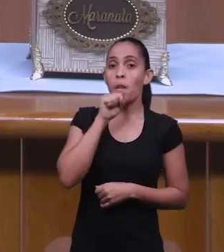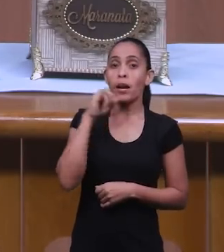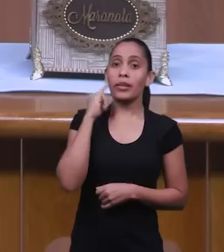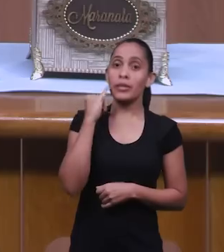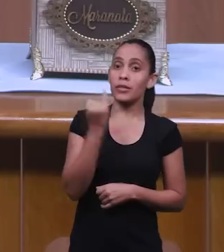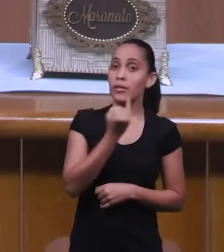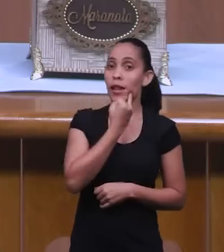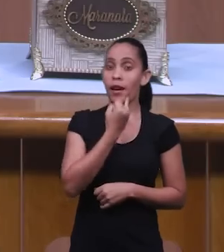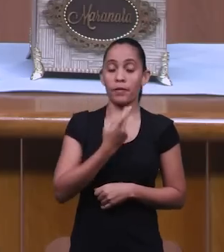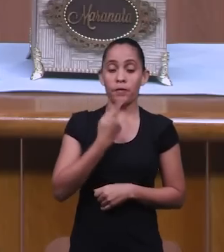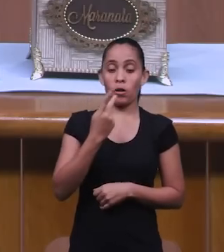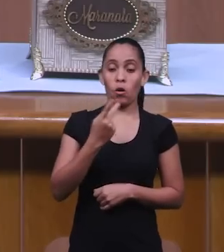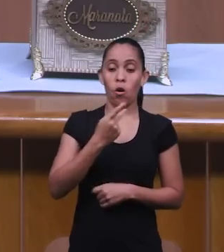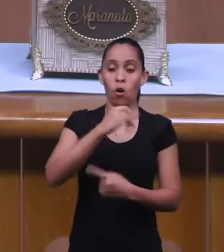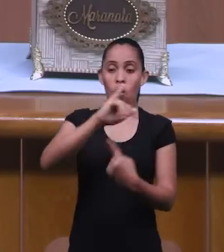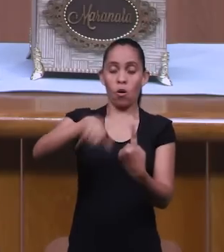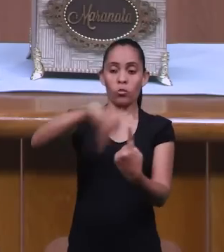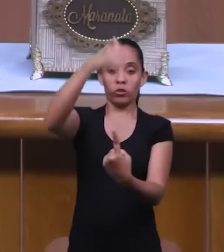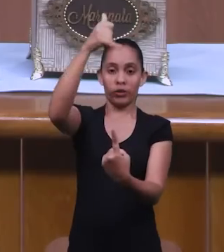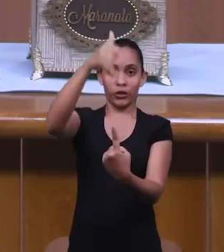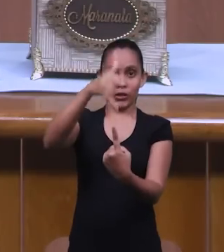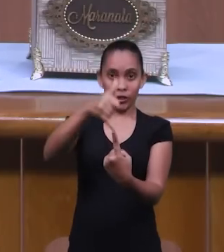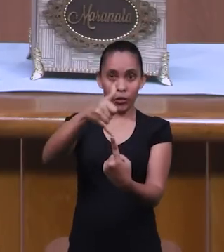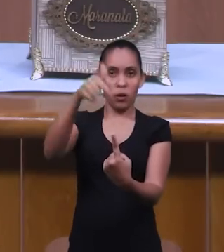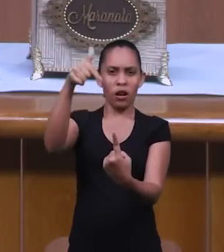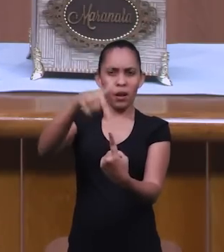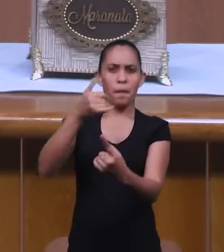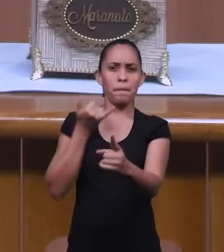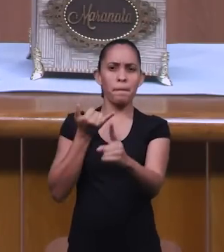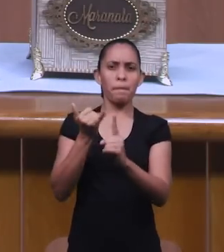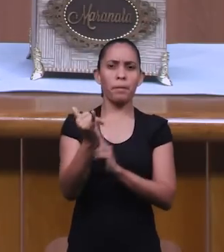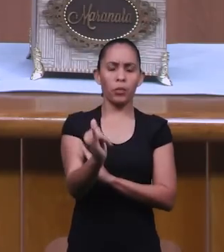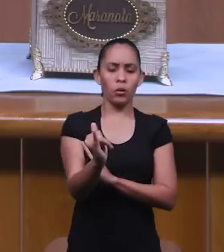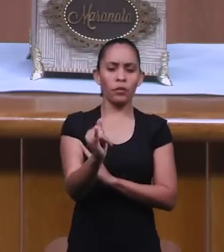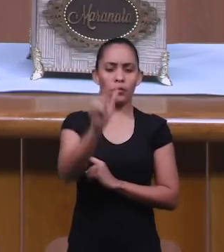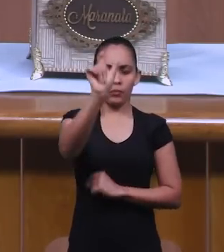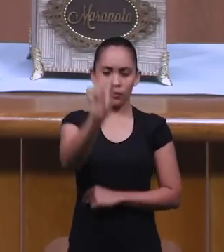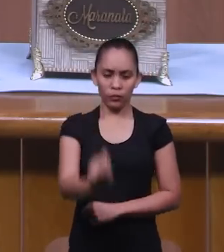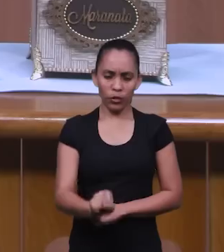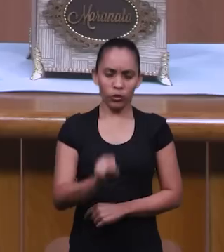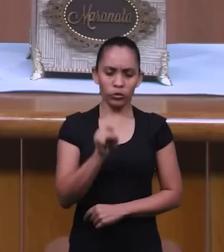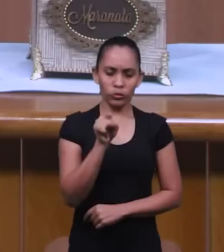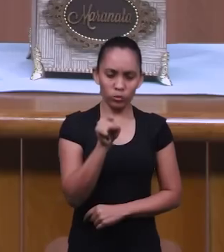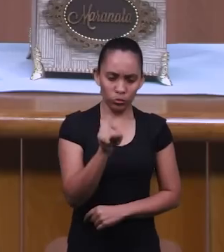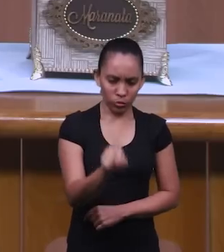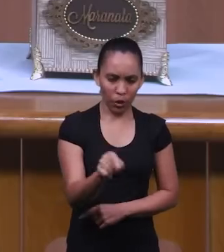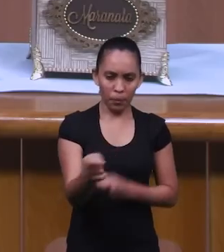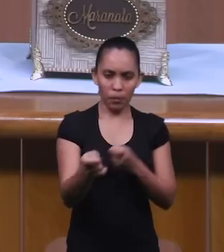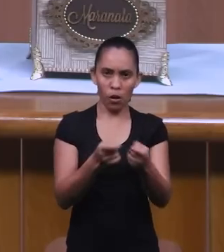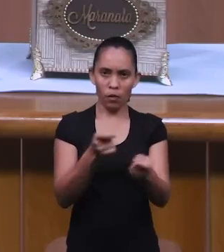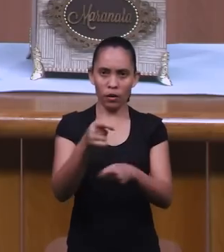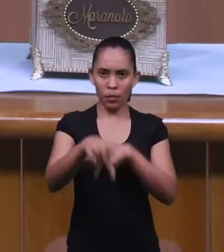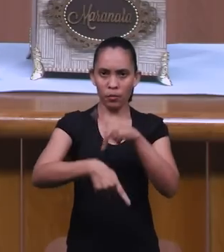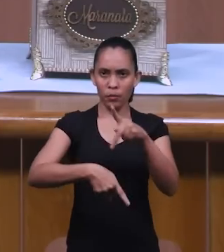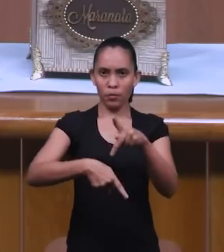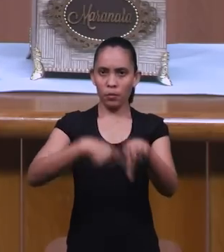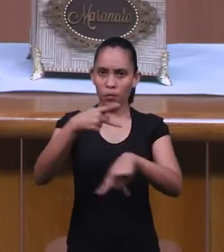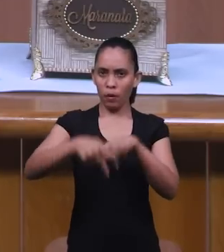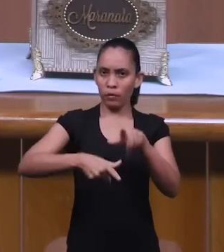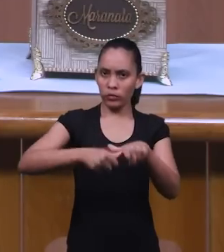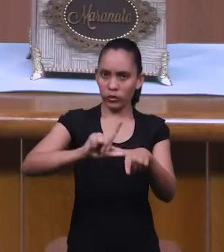Jacó, ungiu Jacó, ou seja, profetizou a respeito dele para ser o cabeça de Israel, mesmo não sendo